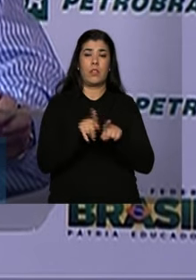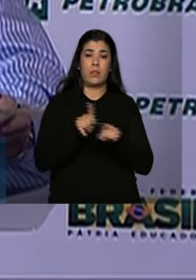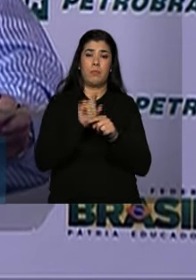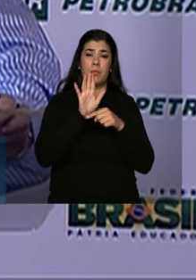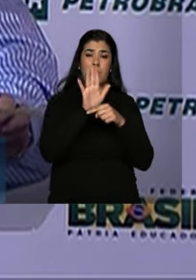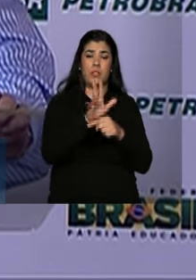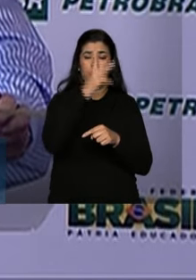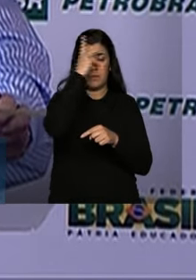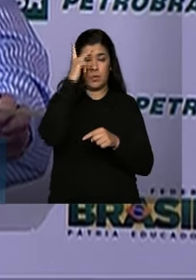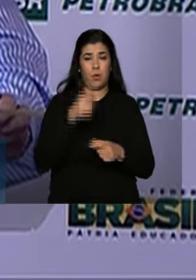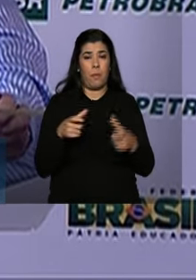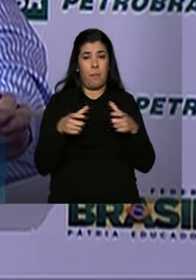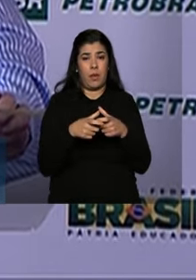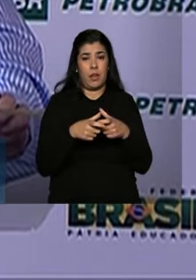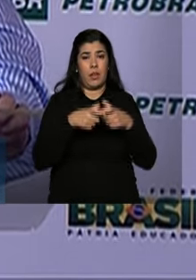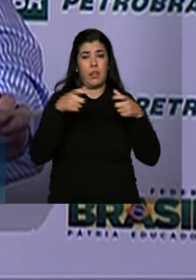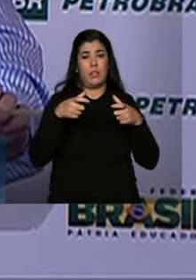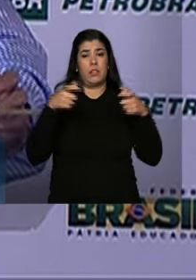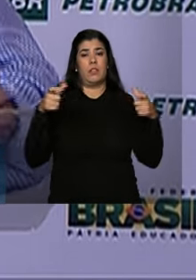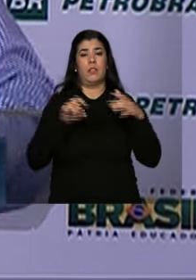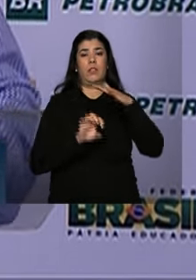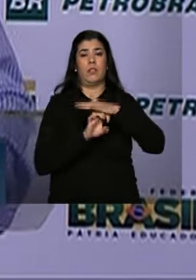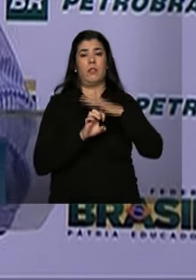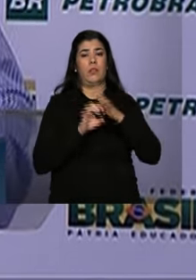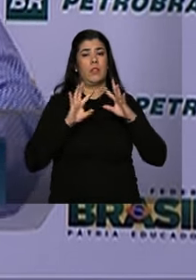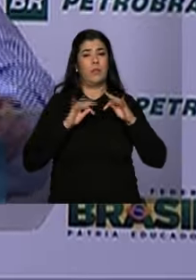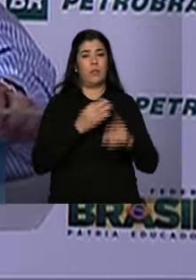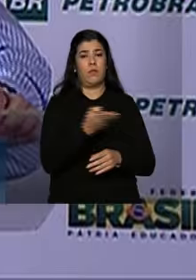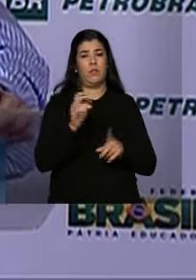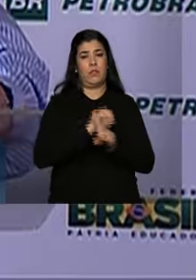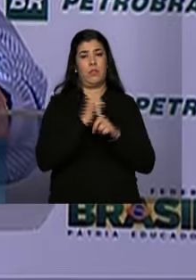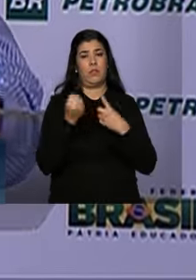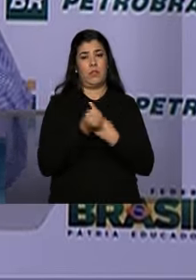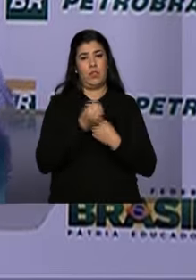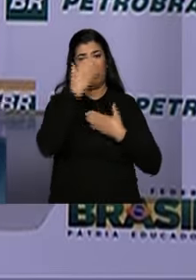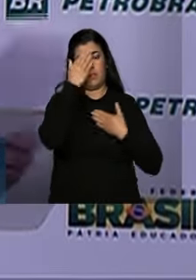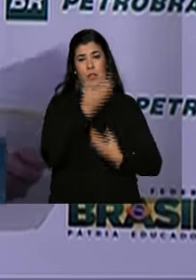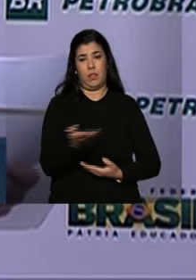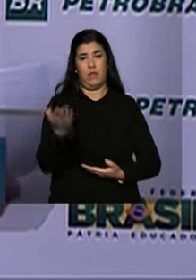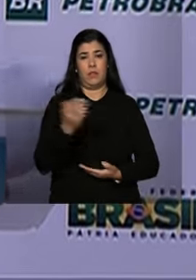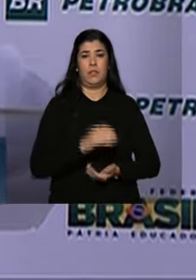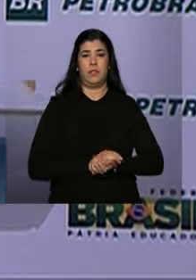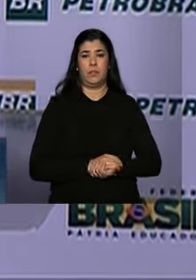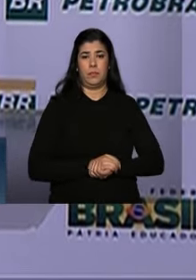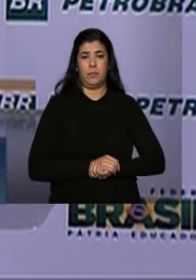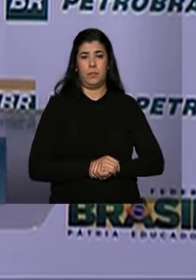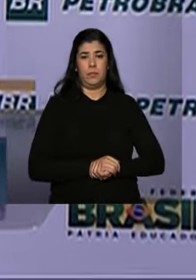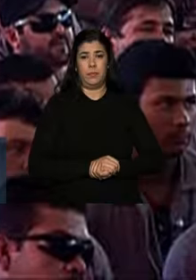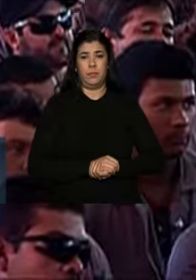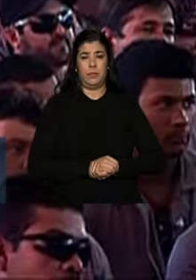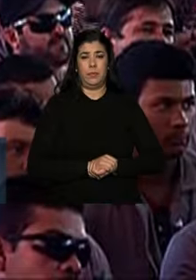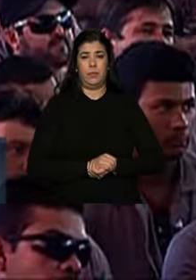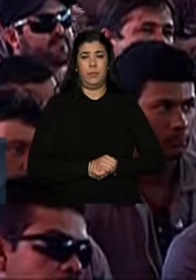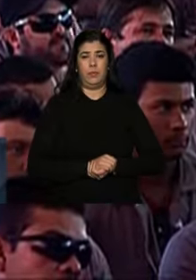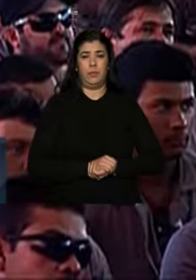grande, mas, acima de tudo, para toda a sociedade brasileira. O meu muito obrigado.